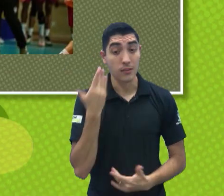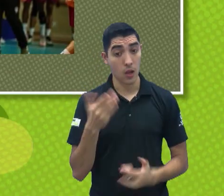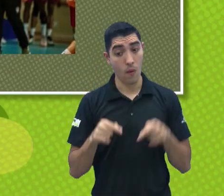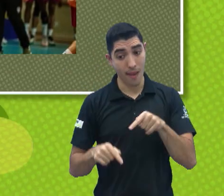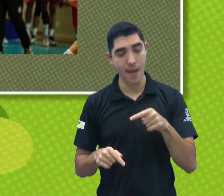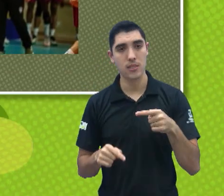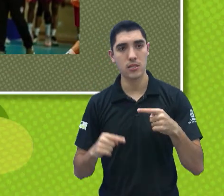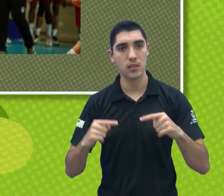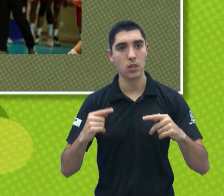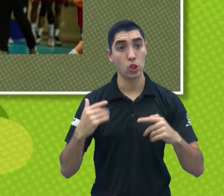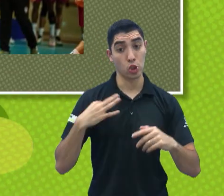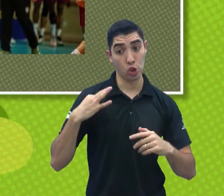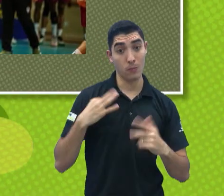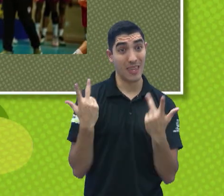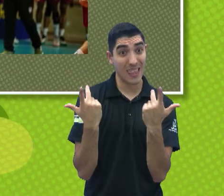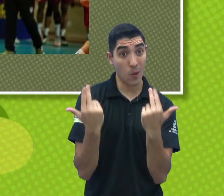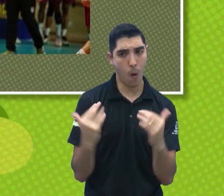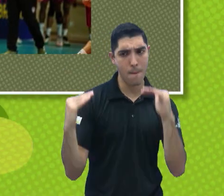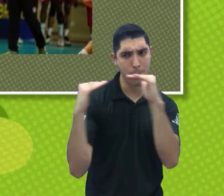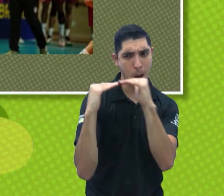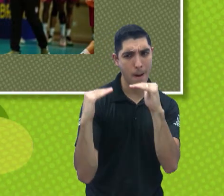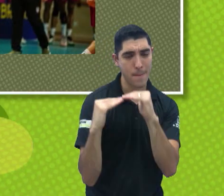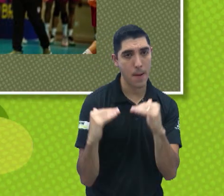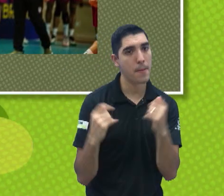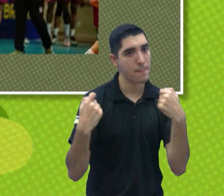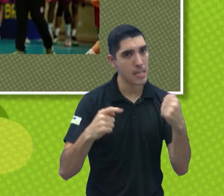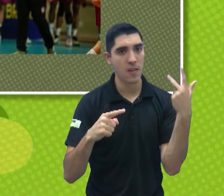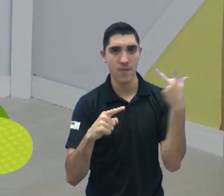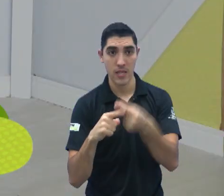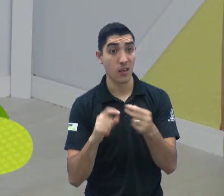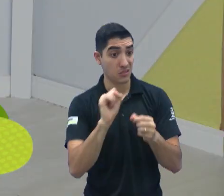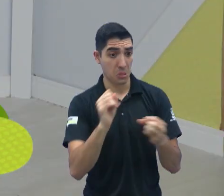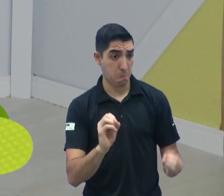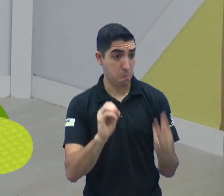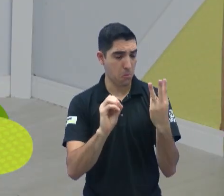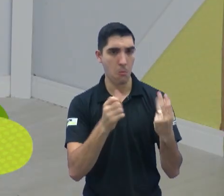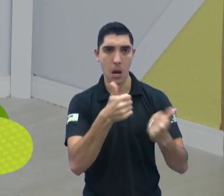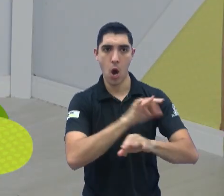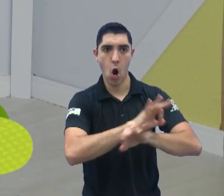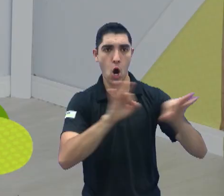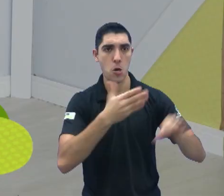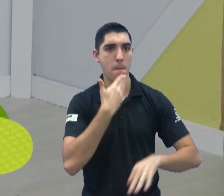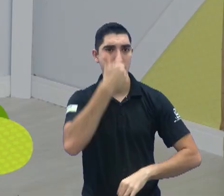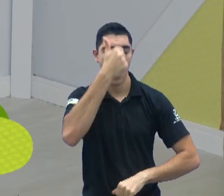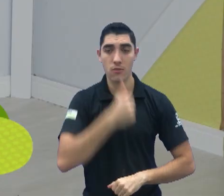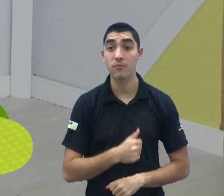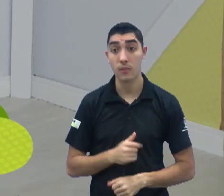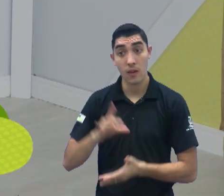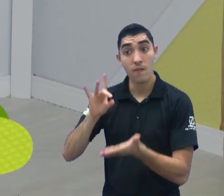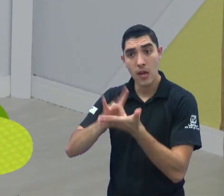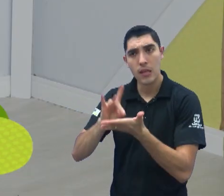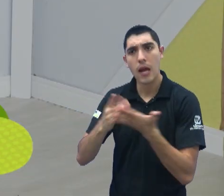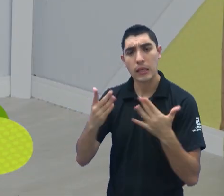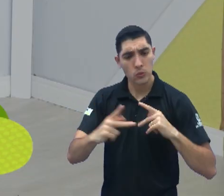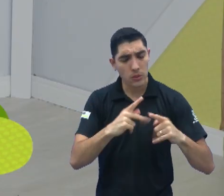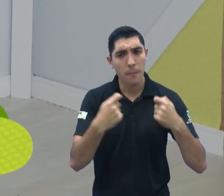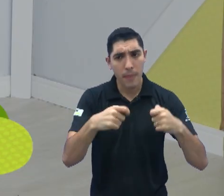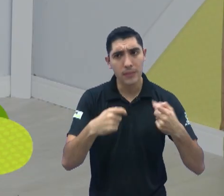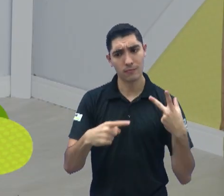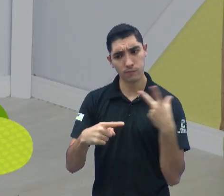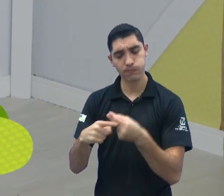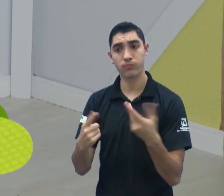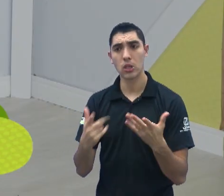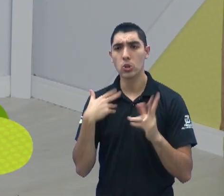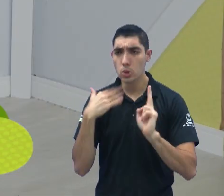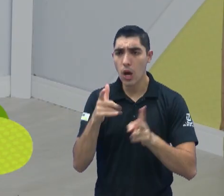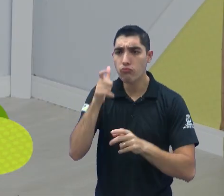precisam ser ganhados e de forma consistente como foi, melhor ainda, Vero. Sem dúvida alguma. O São José estava precisando dessa vitória, porque a gente acompanhou alguns jogos